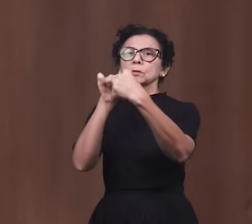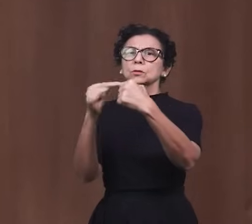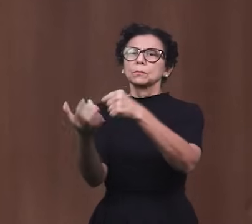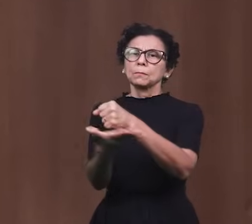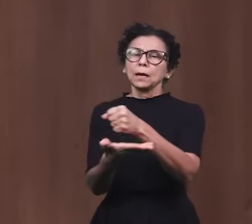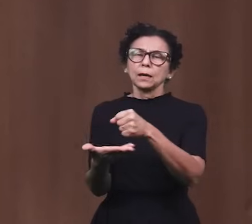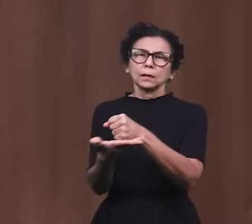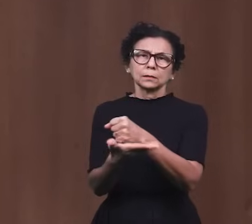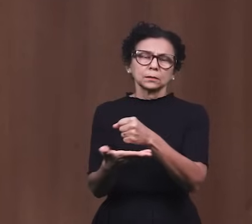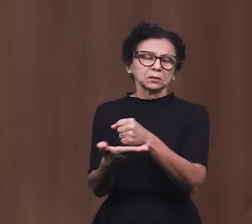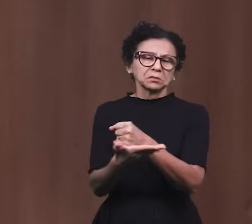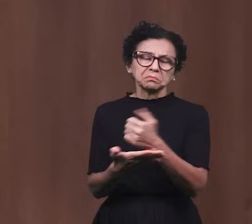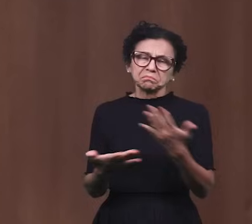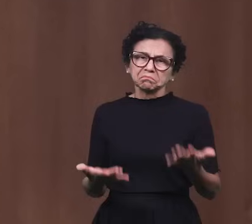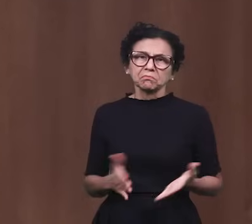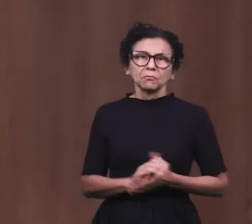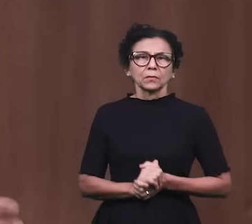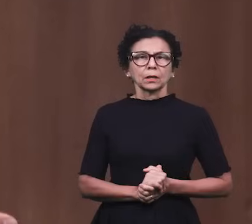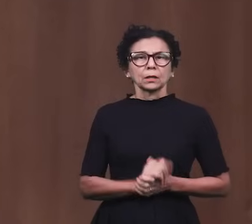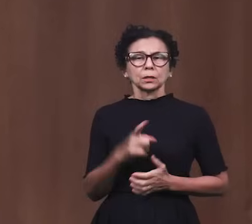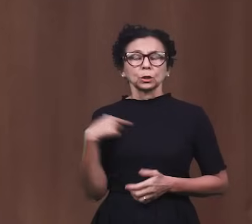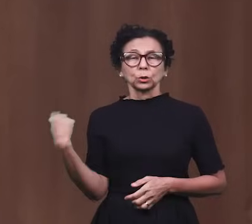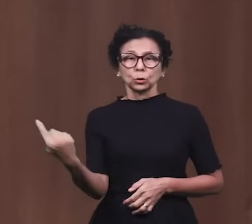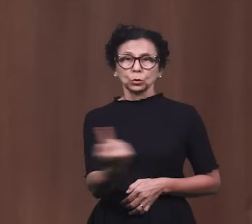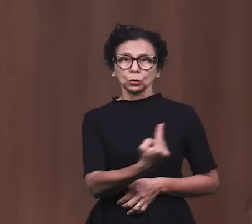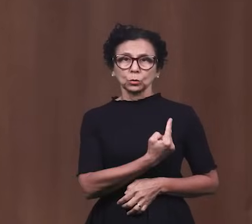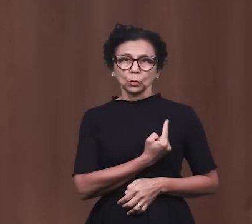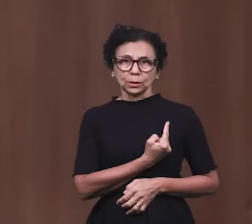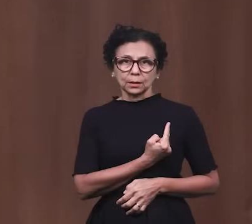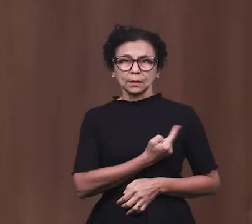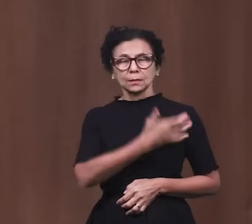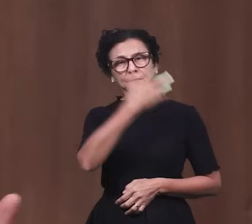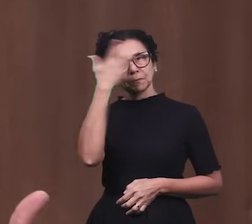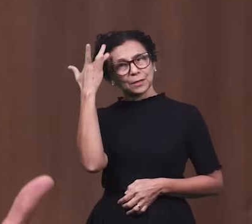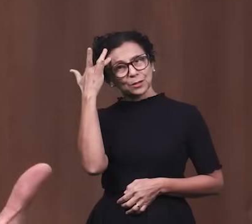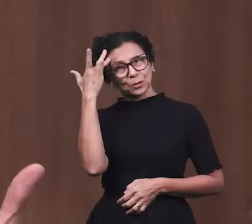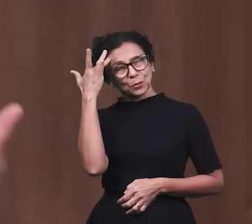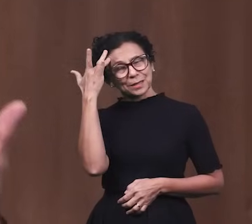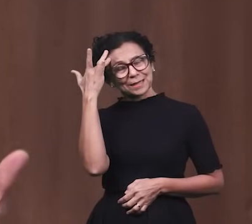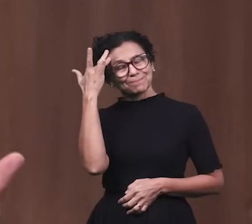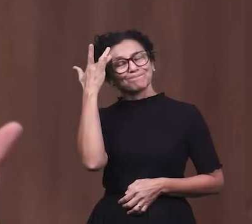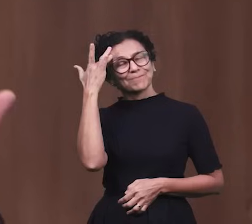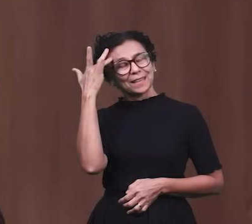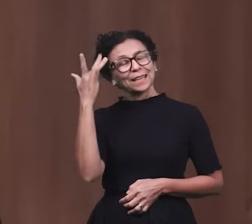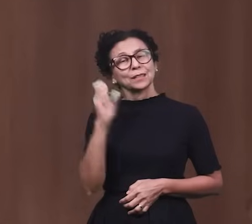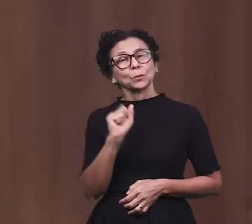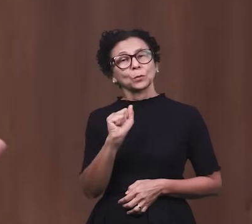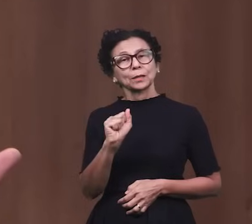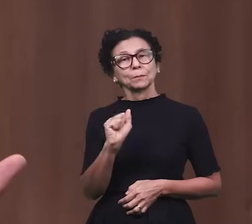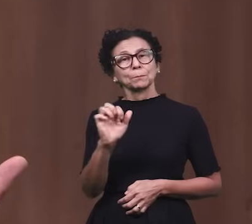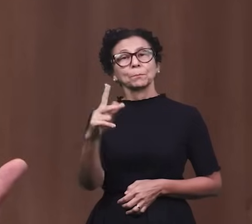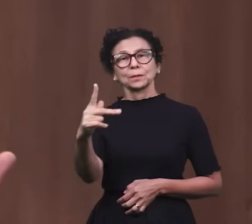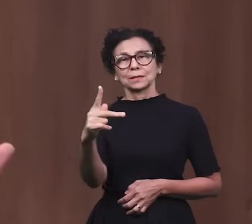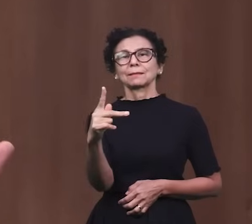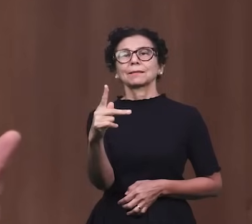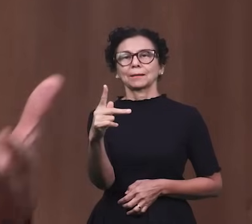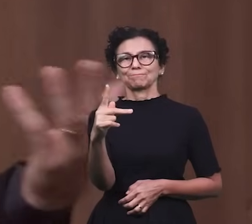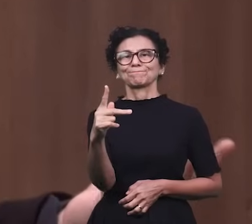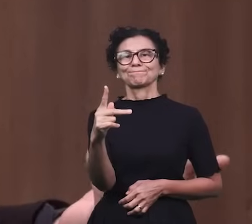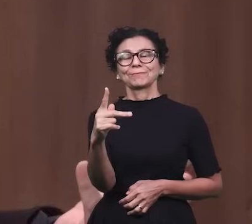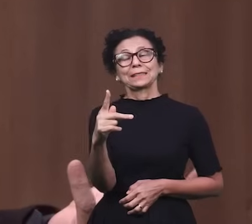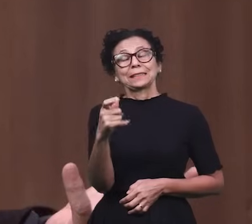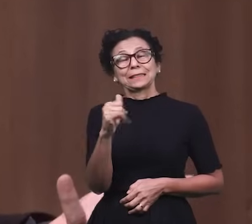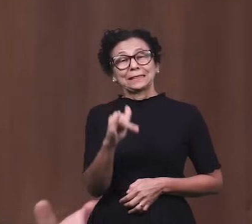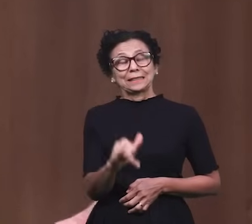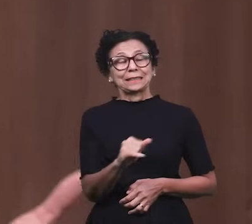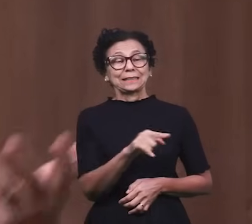que basicamente todas as pessoas, não só jovens, vão ter, que é ter a sua própria aposentadoria e